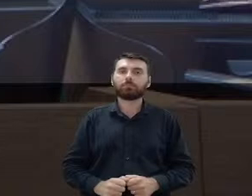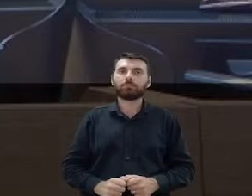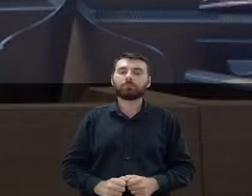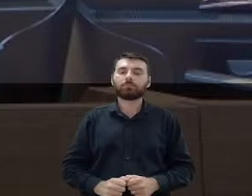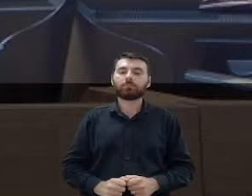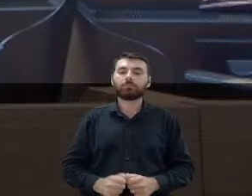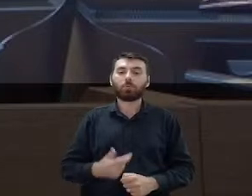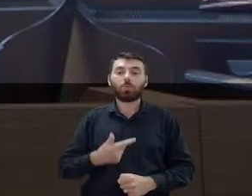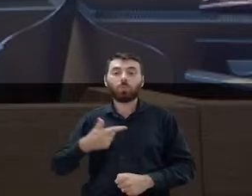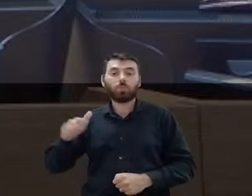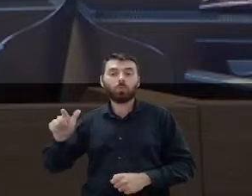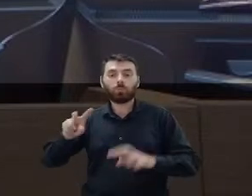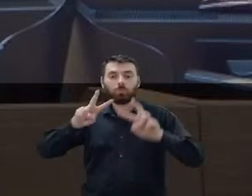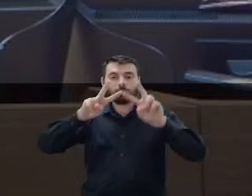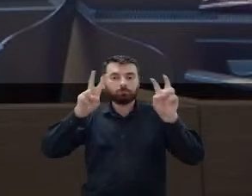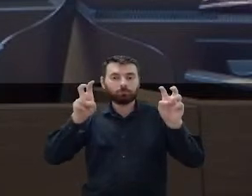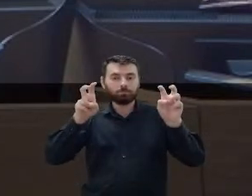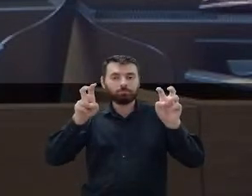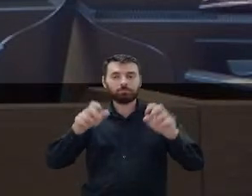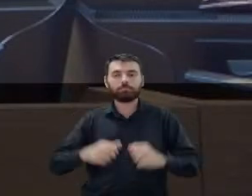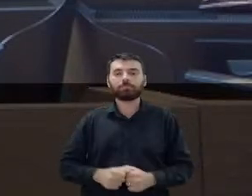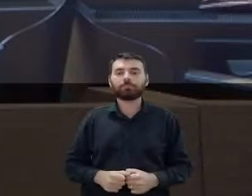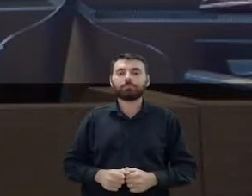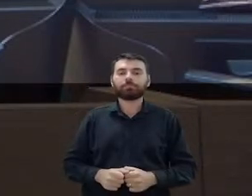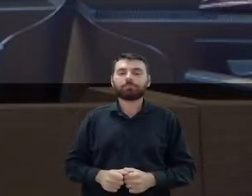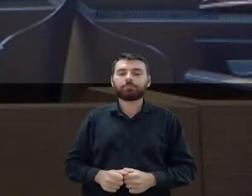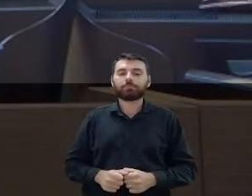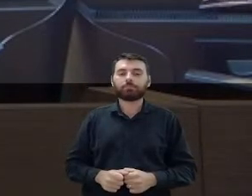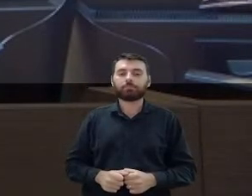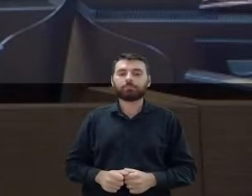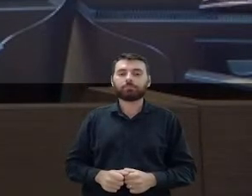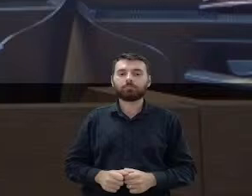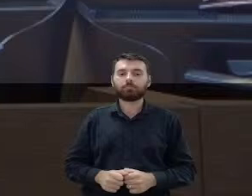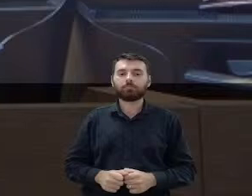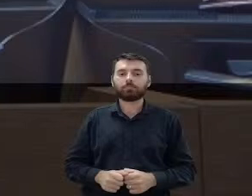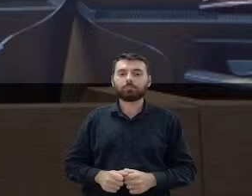Outro tópico abordado, reflexo da gratificação de função.